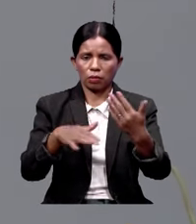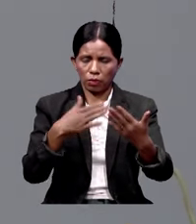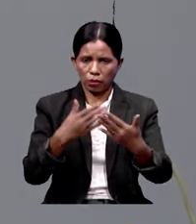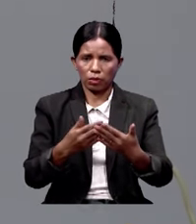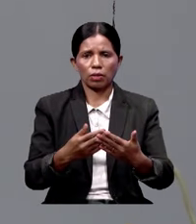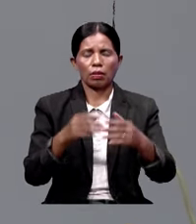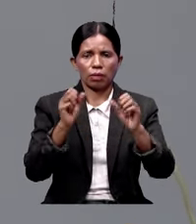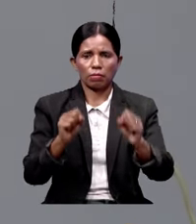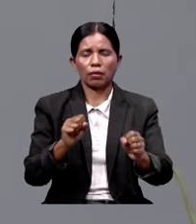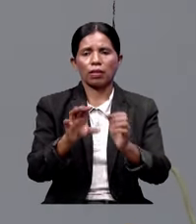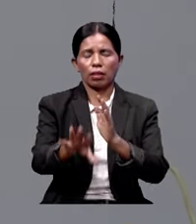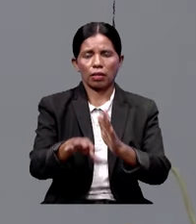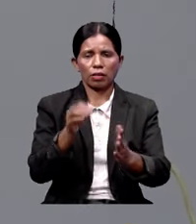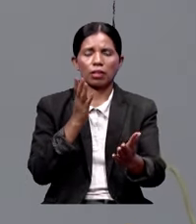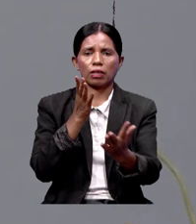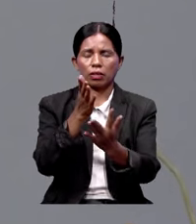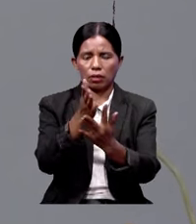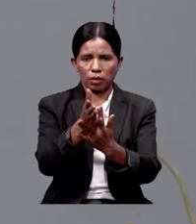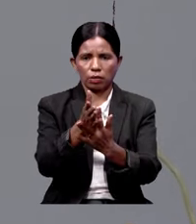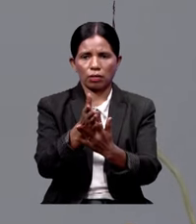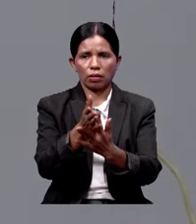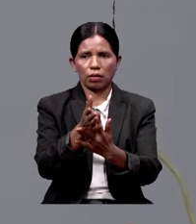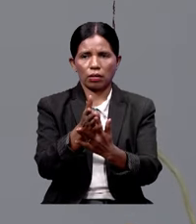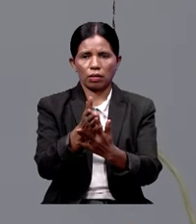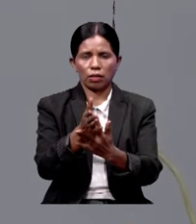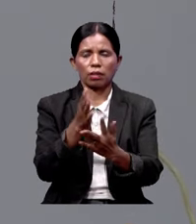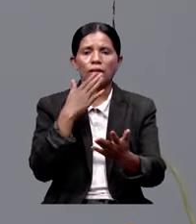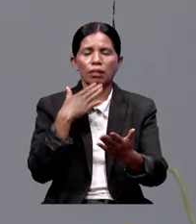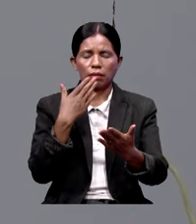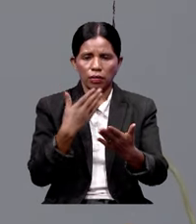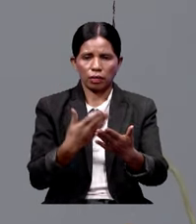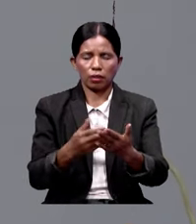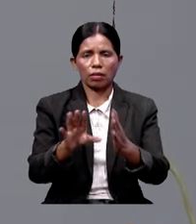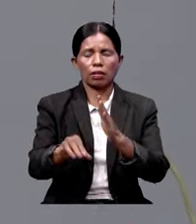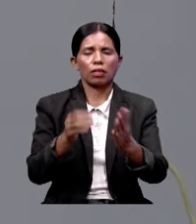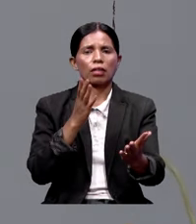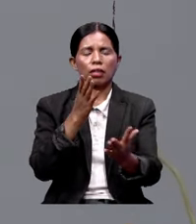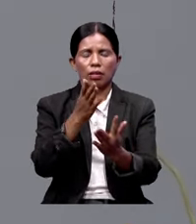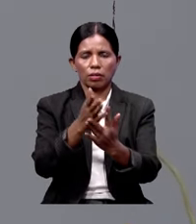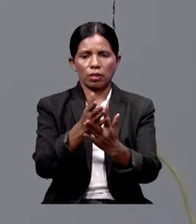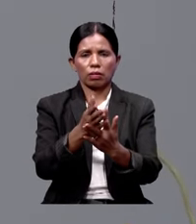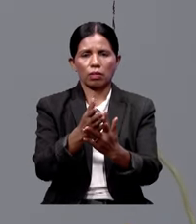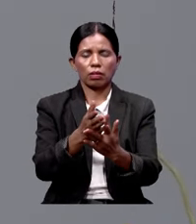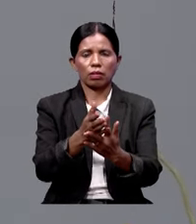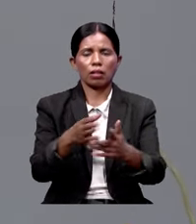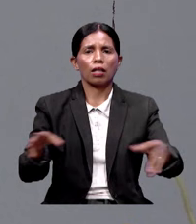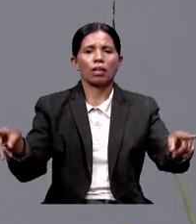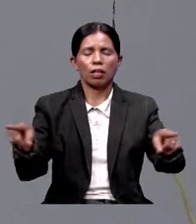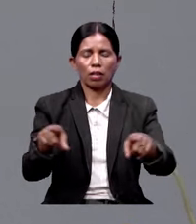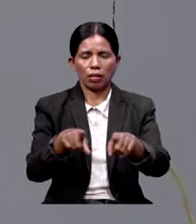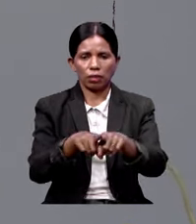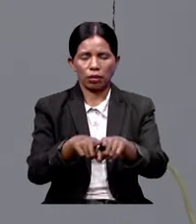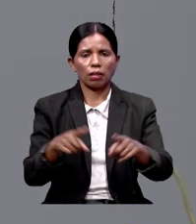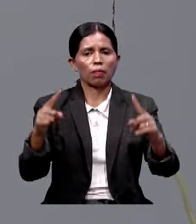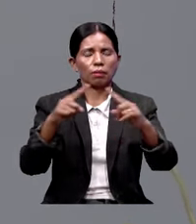roto-roto pelo retan acesso e igualitário que retan acesso anexam para